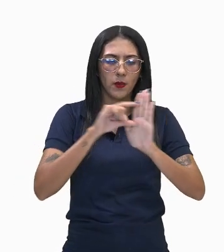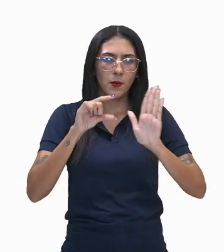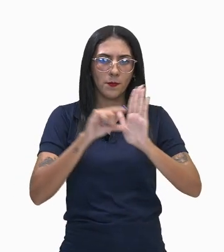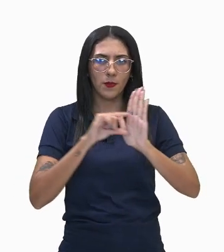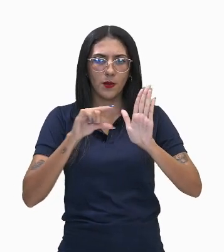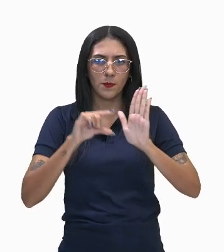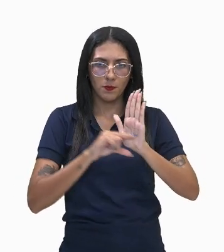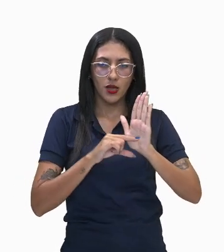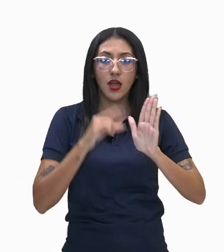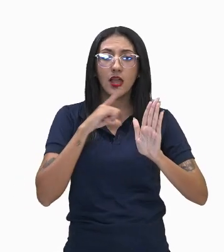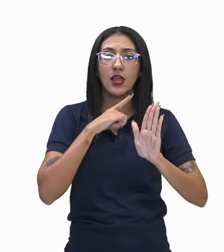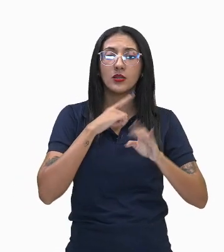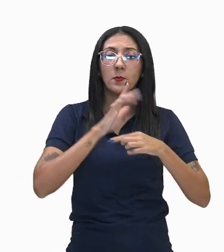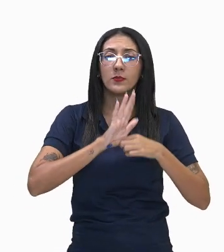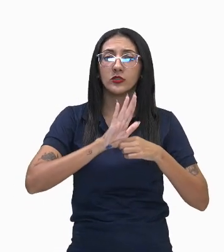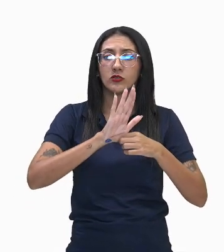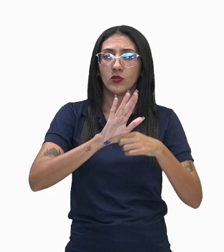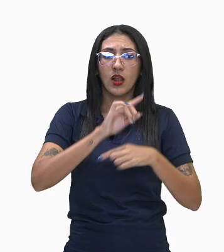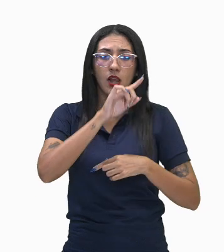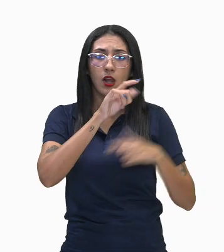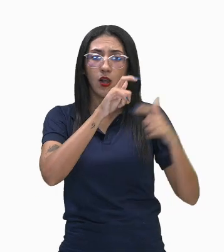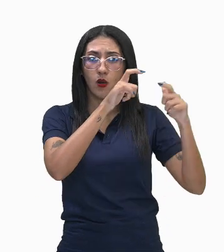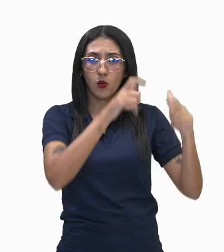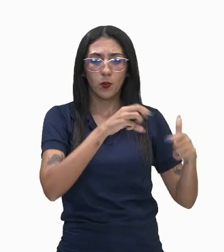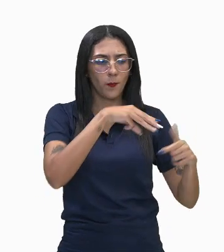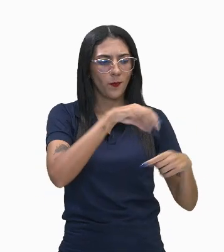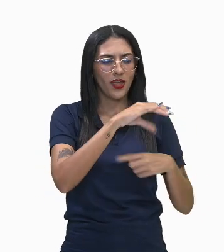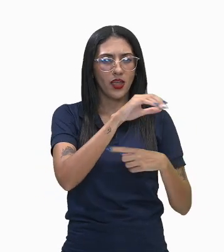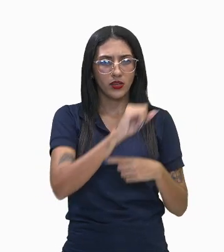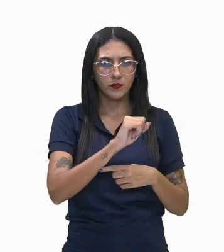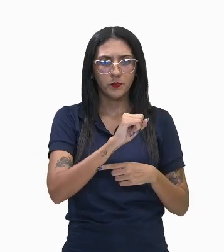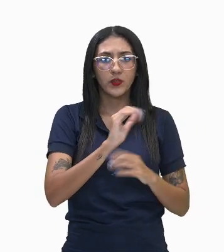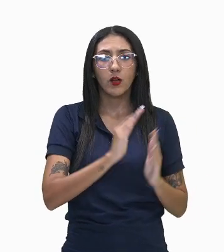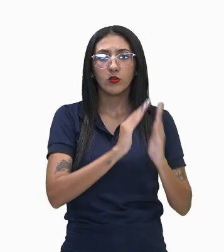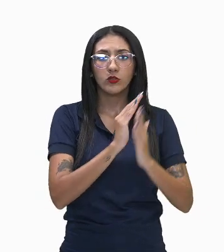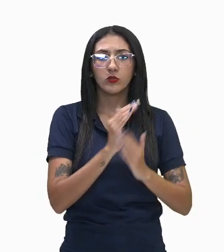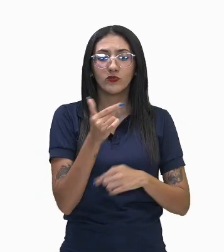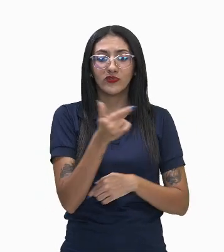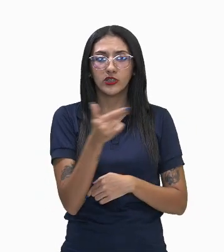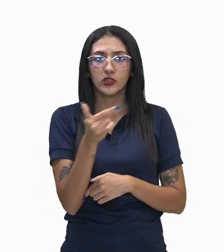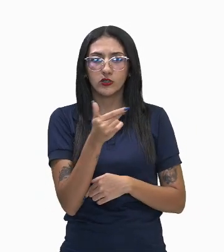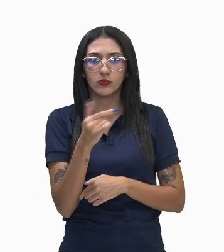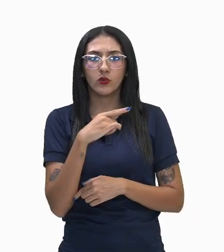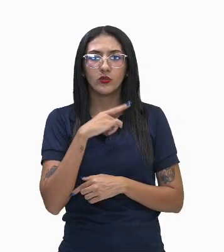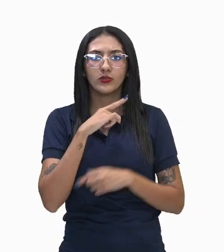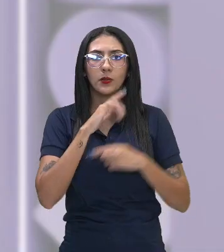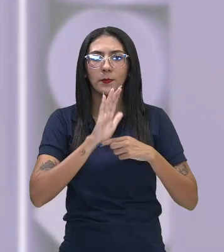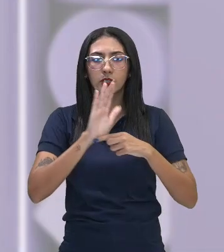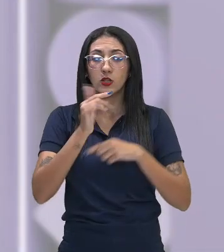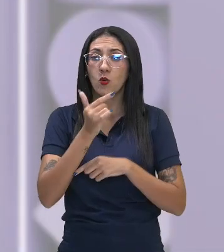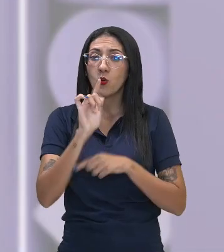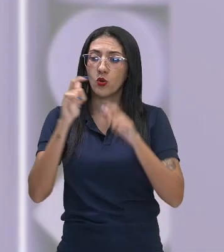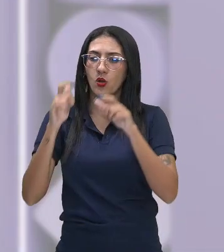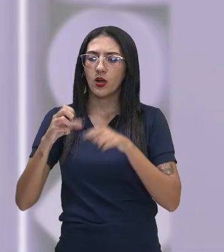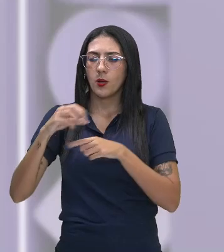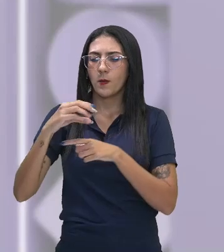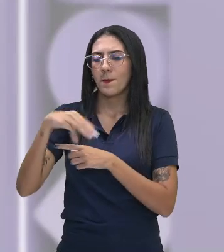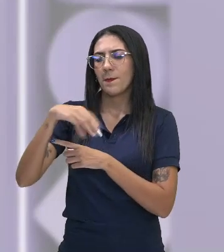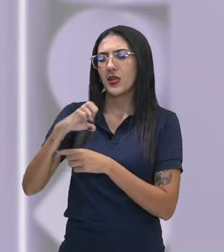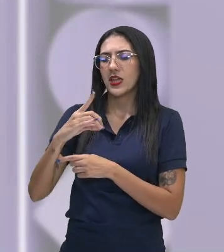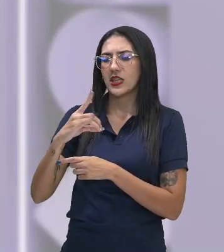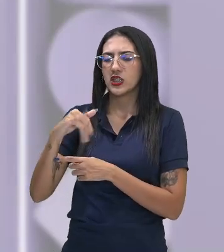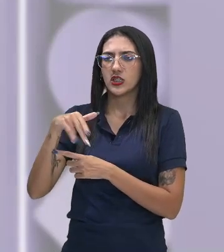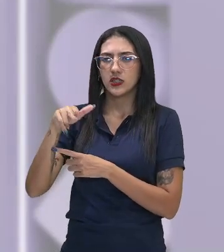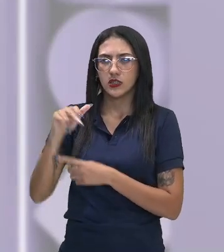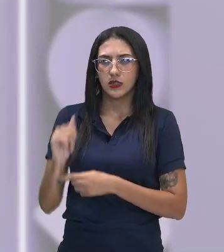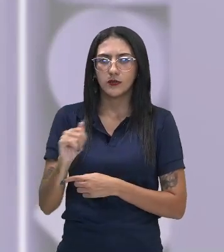foram revelados em Meca, e os outros 22 suras foram reveladas em Medina. Tá? Então, nós